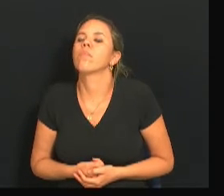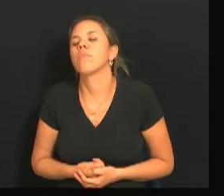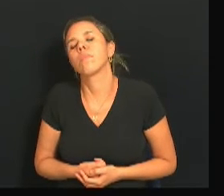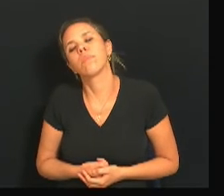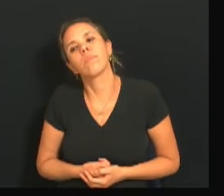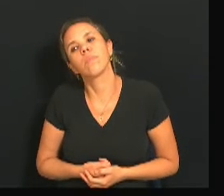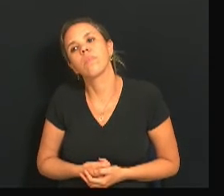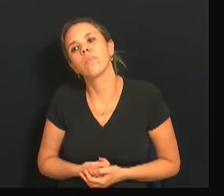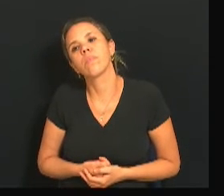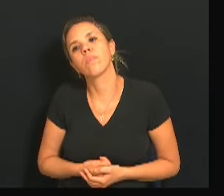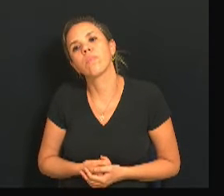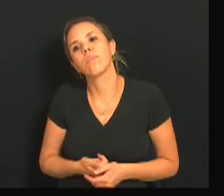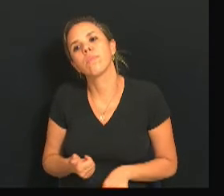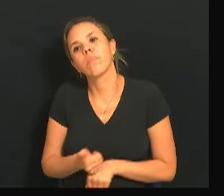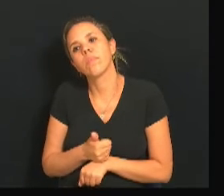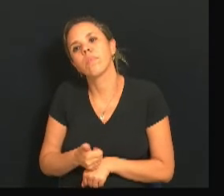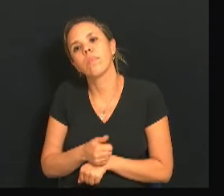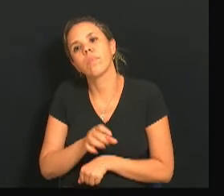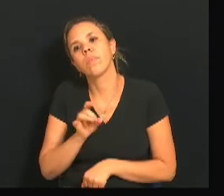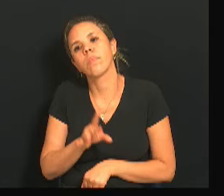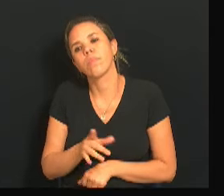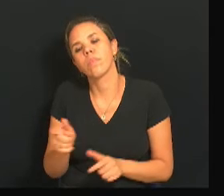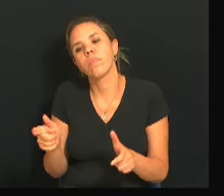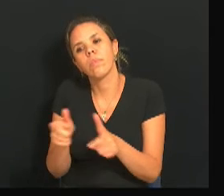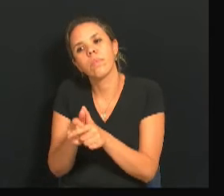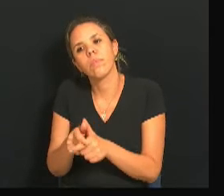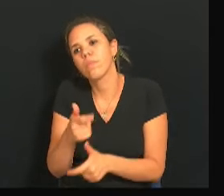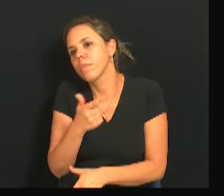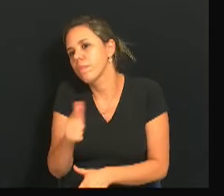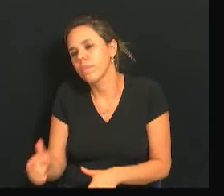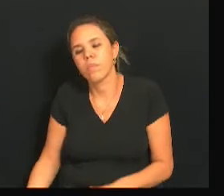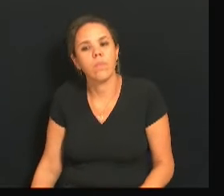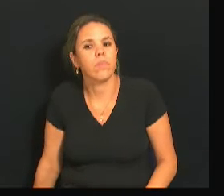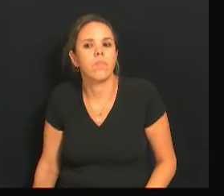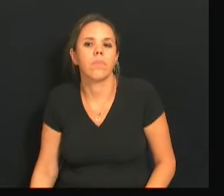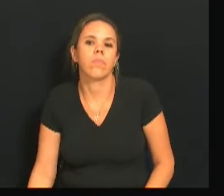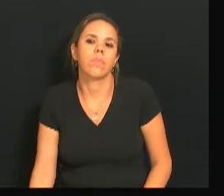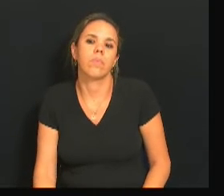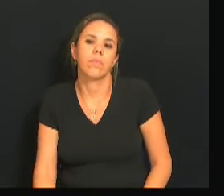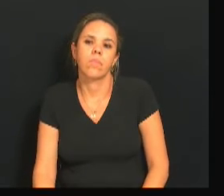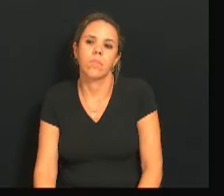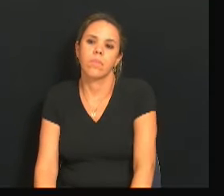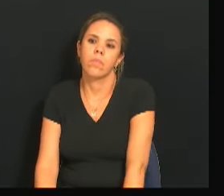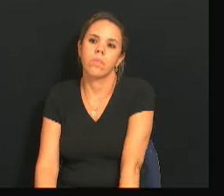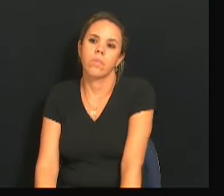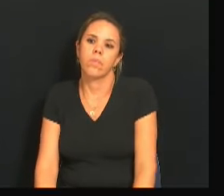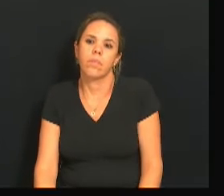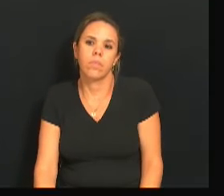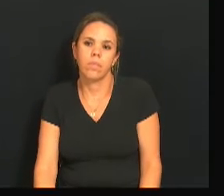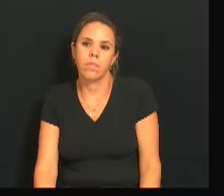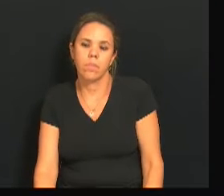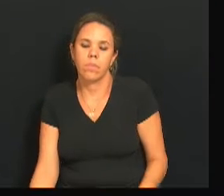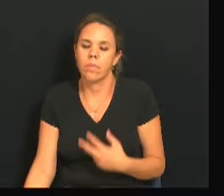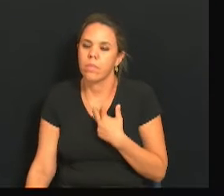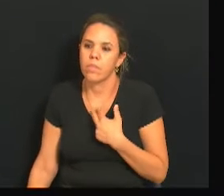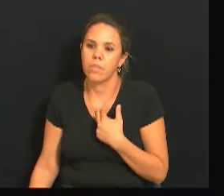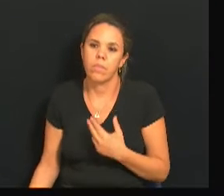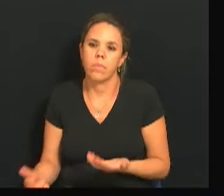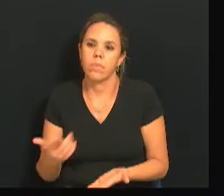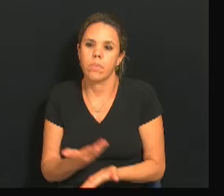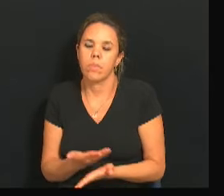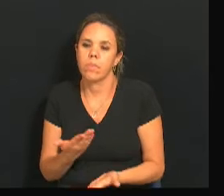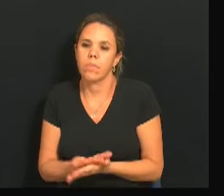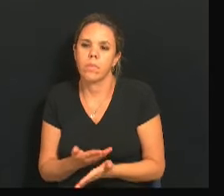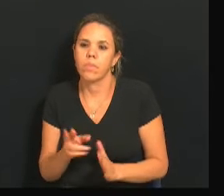de faxina é uma função aparentemente menor. Não teve faxina, não teve aula, porque não havia condições de se cumprir com as normas